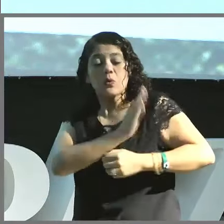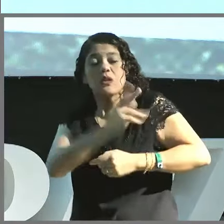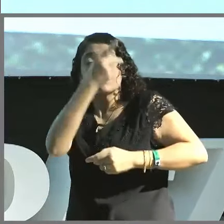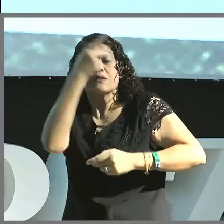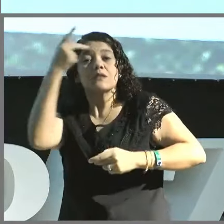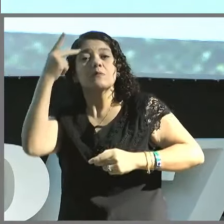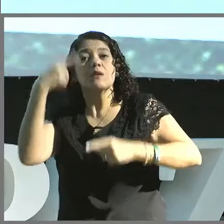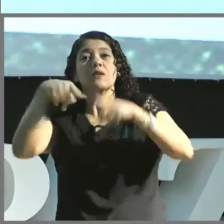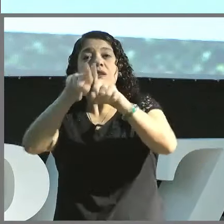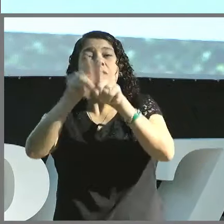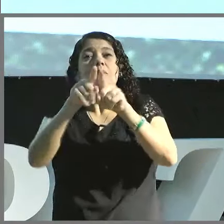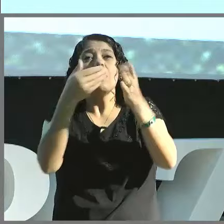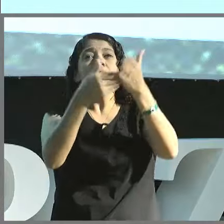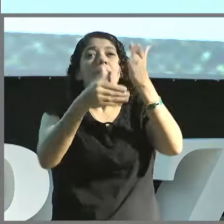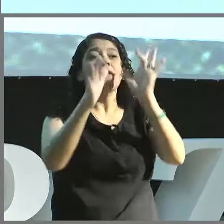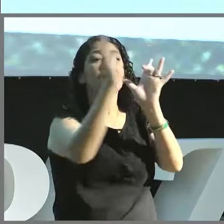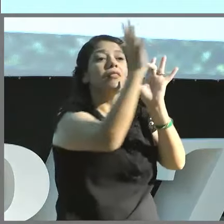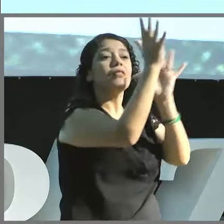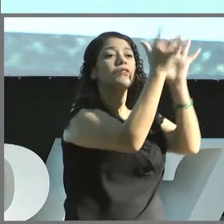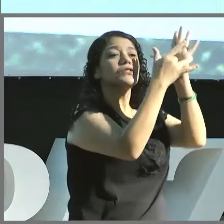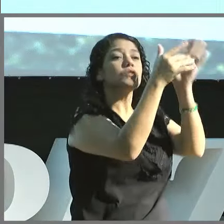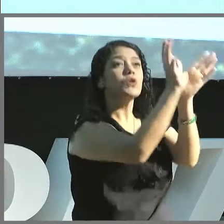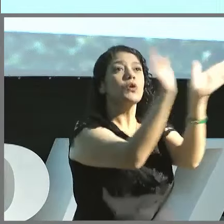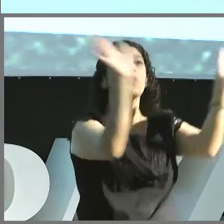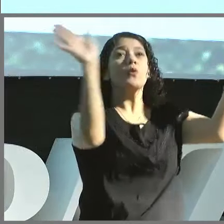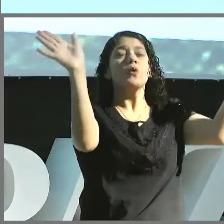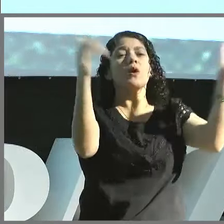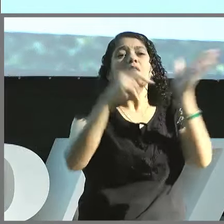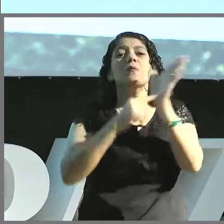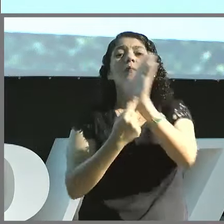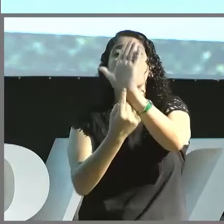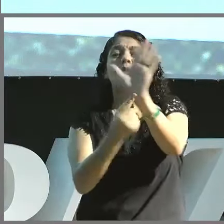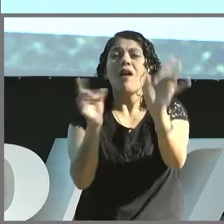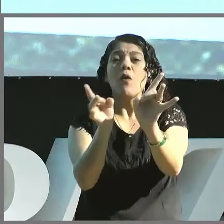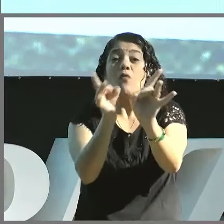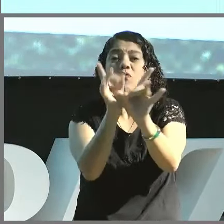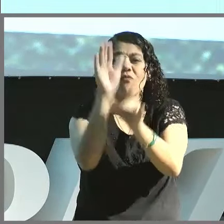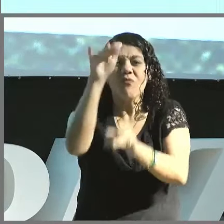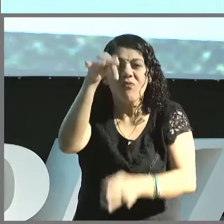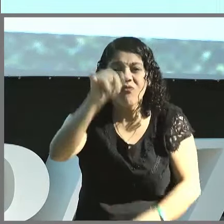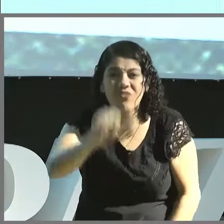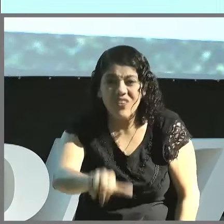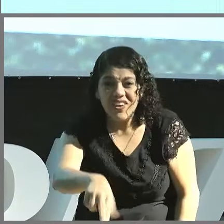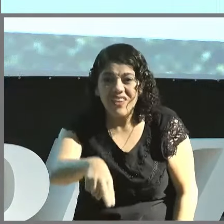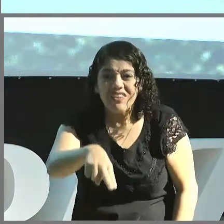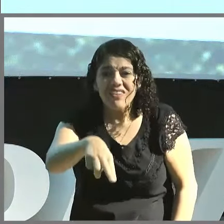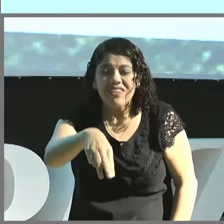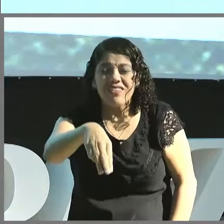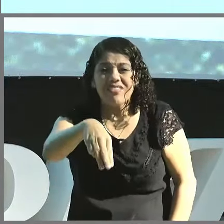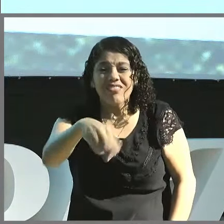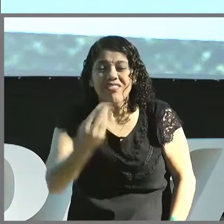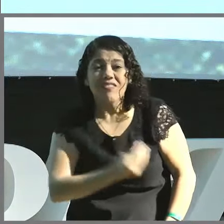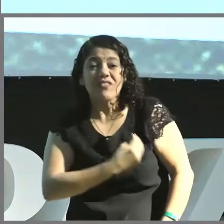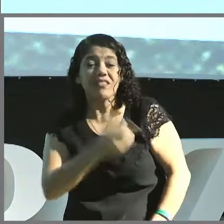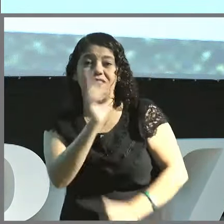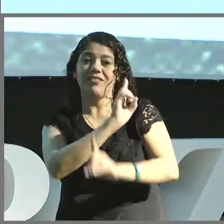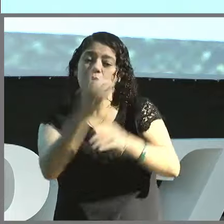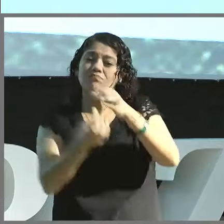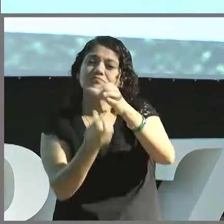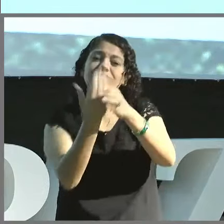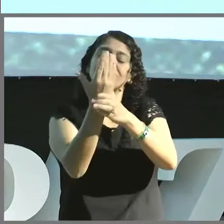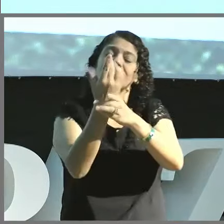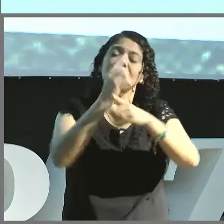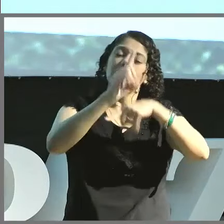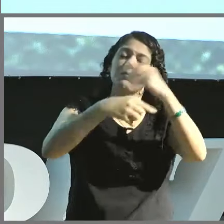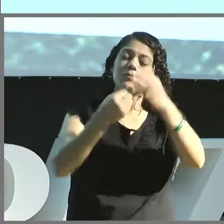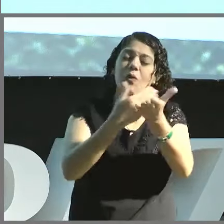da cruz, mas não finaliza a vida, finaliza uma existência, porque ressurge depois nos